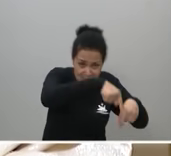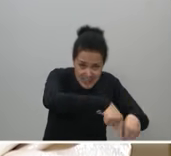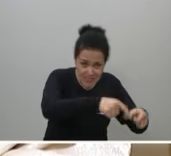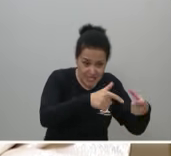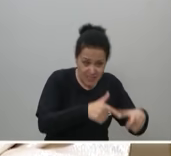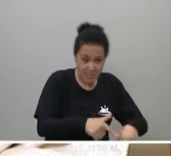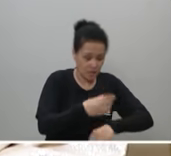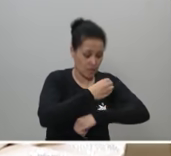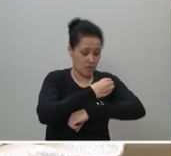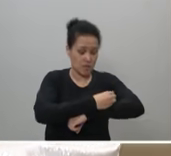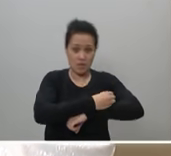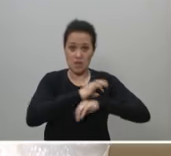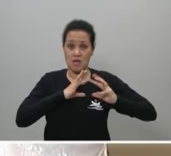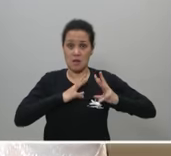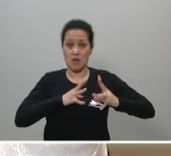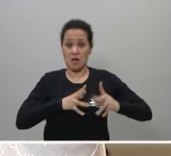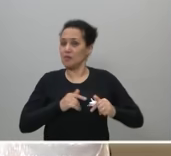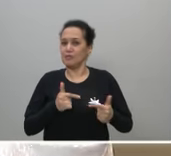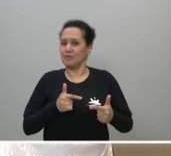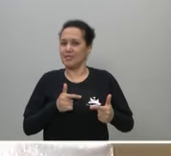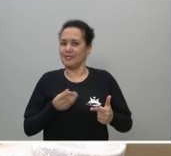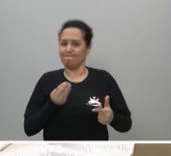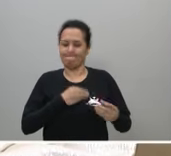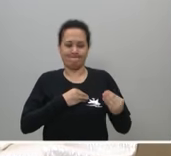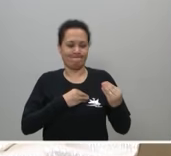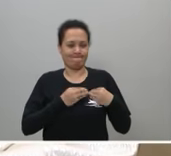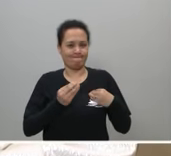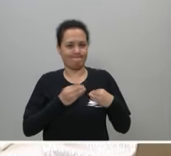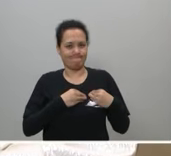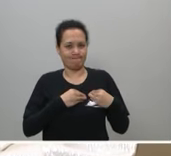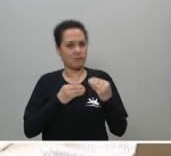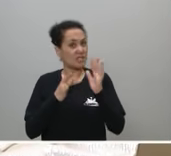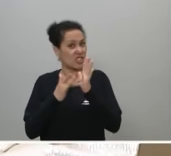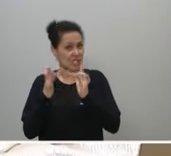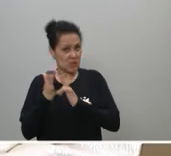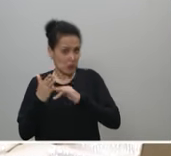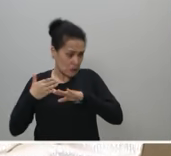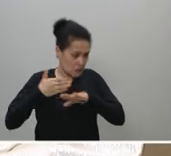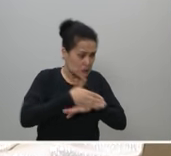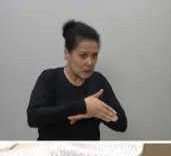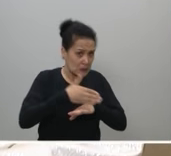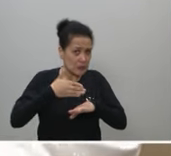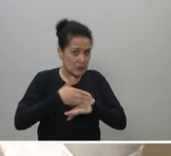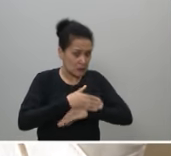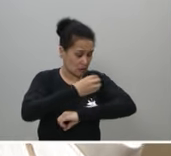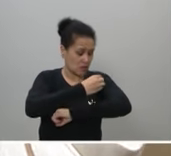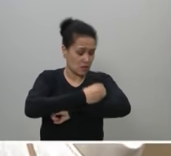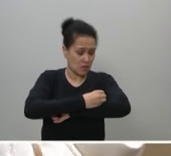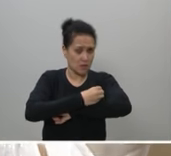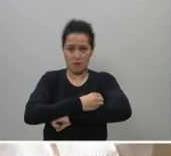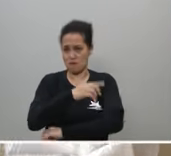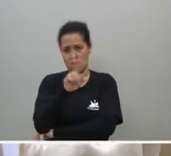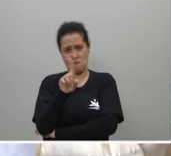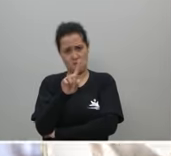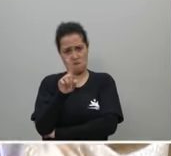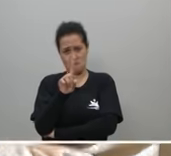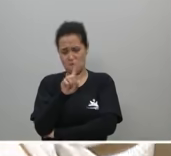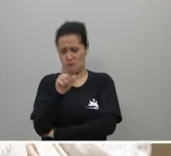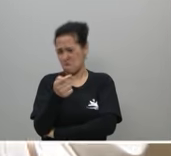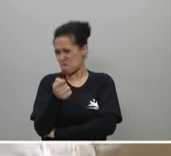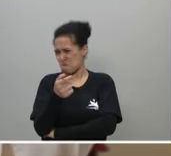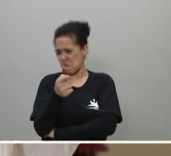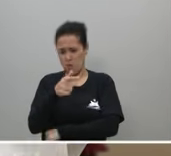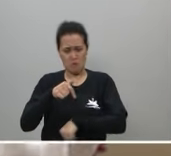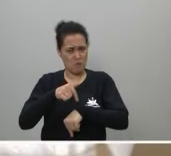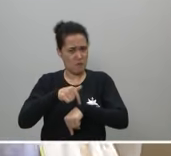contaminado. Tanto que Jesus não foi muitas vezes a Samaria. Sabemos poucas vezes